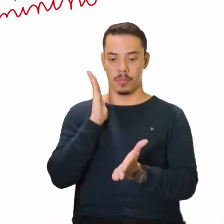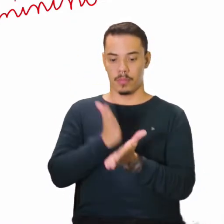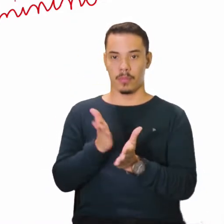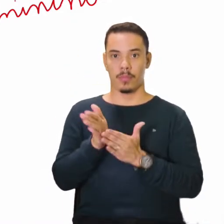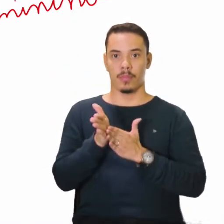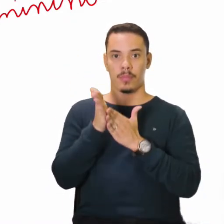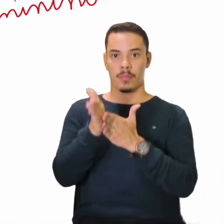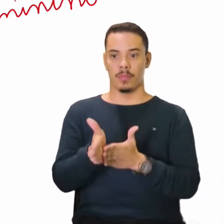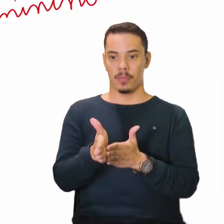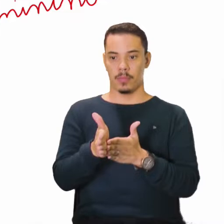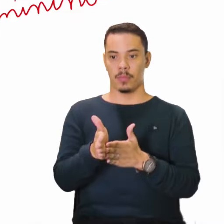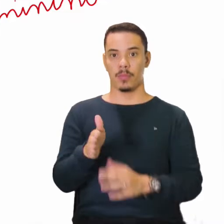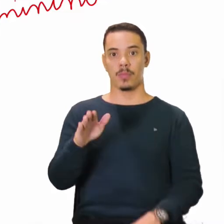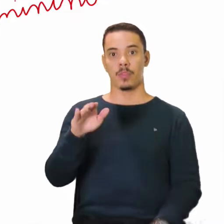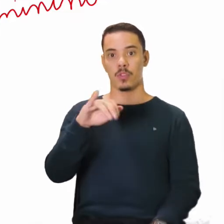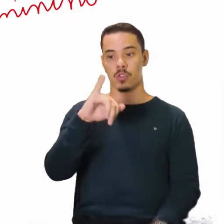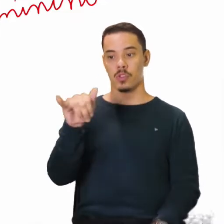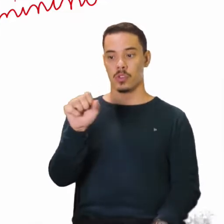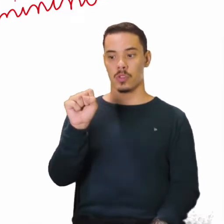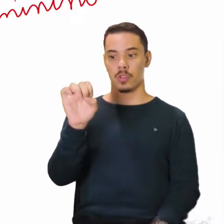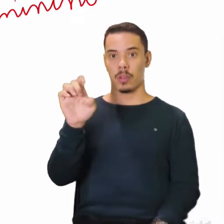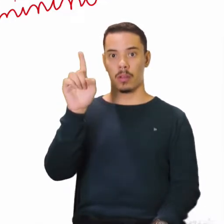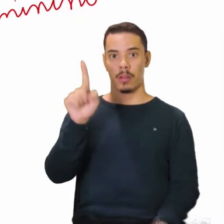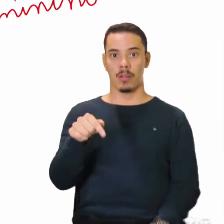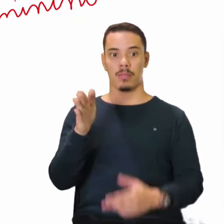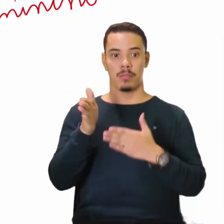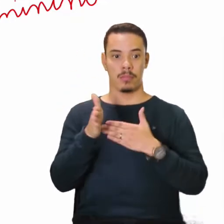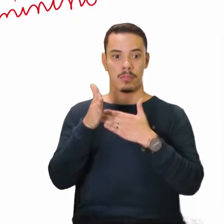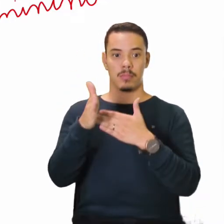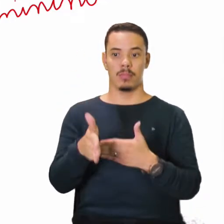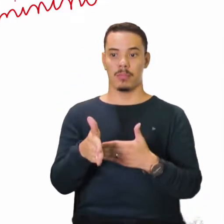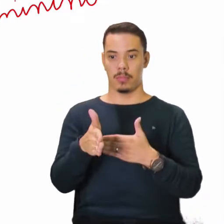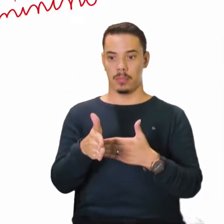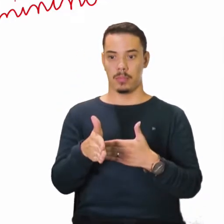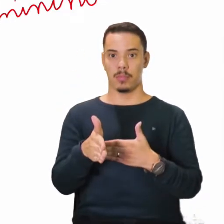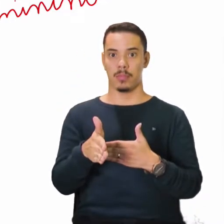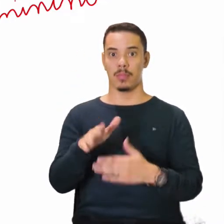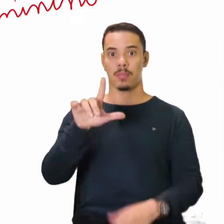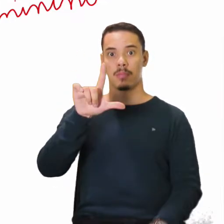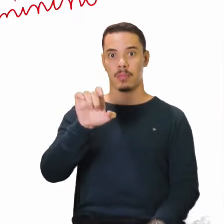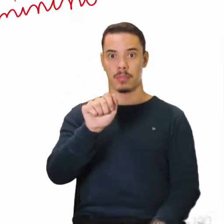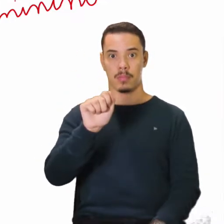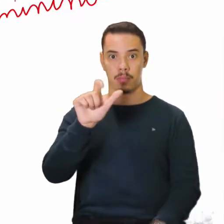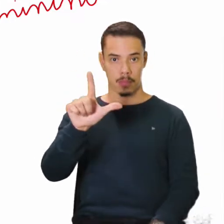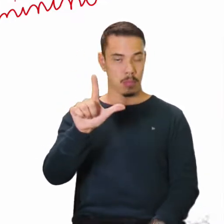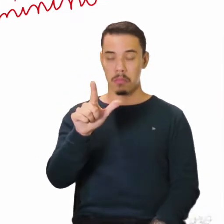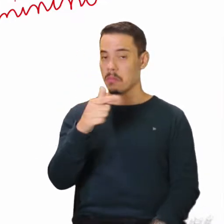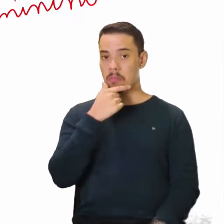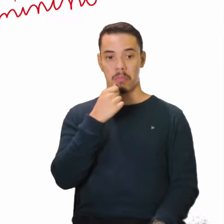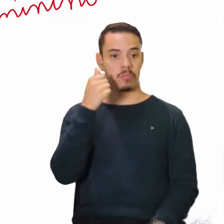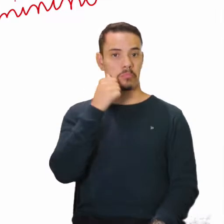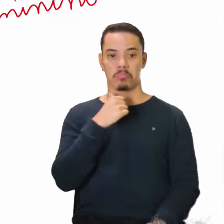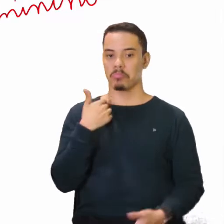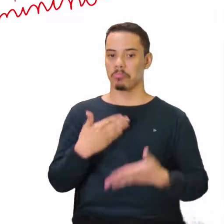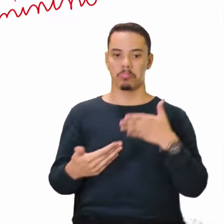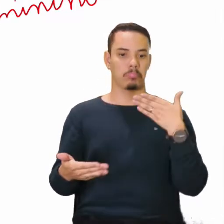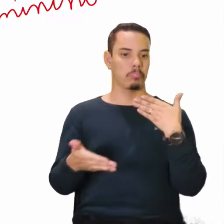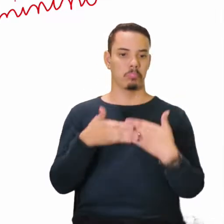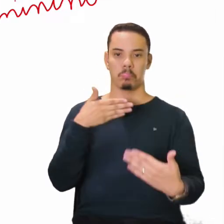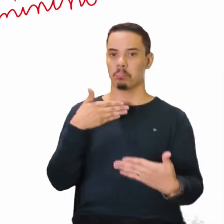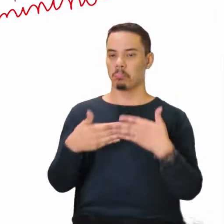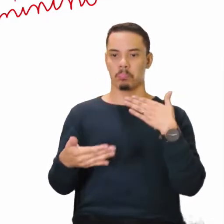José é leal. Então, leal foi usado tanto para o masculino quanto para